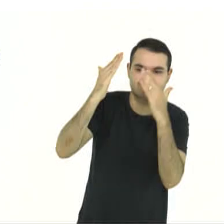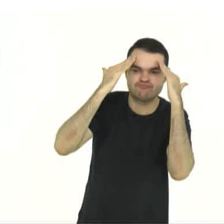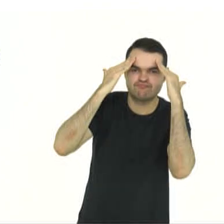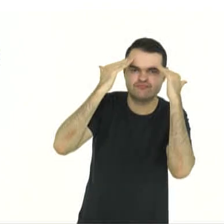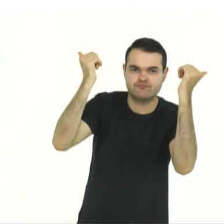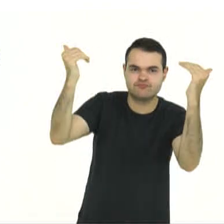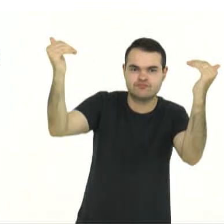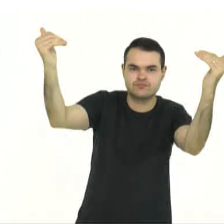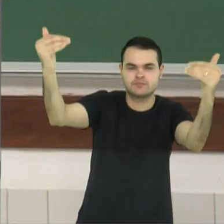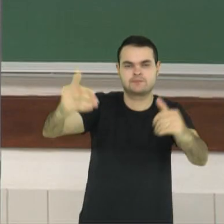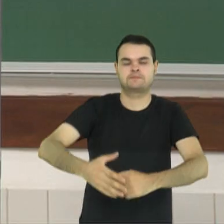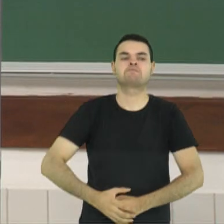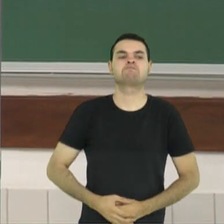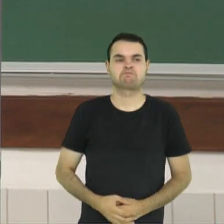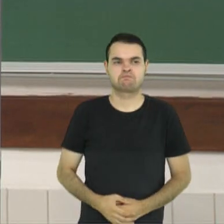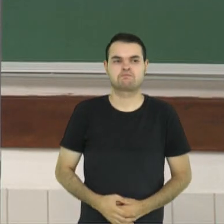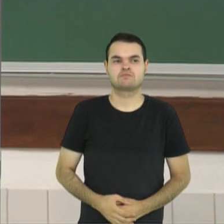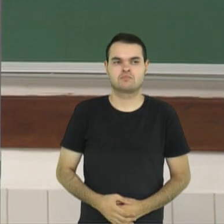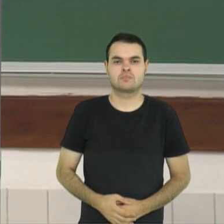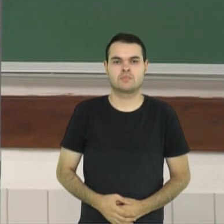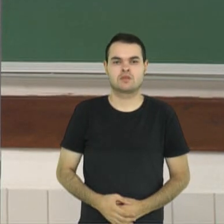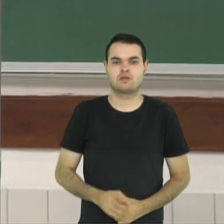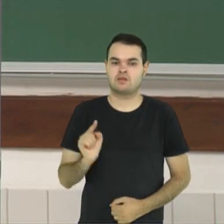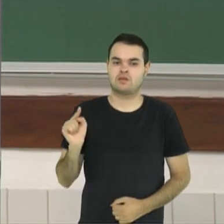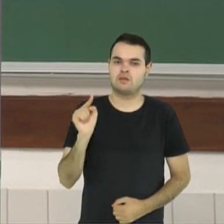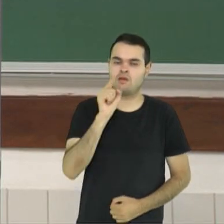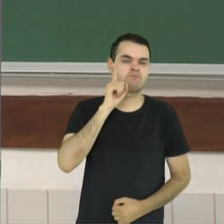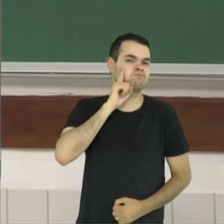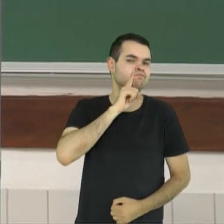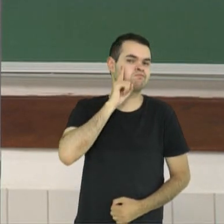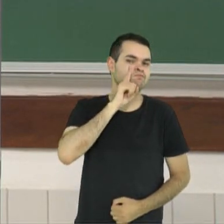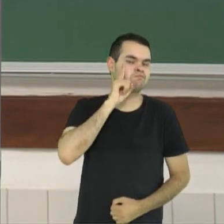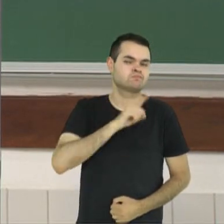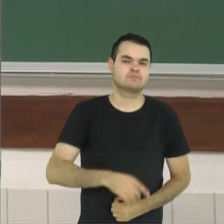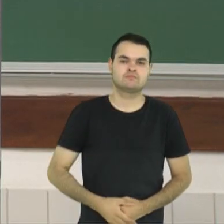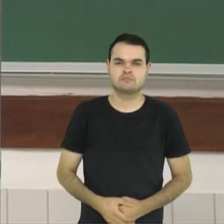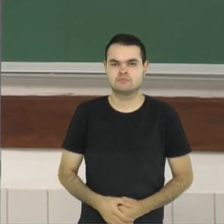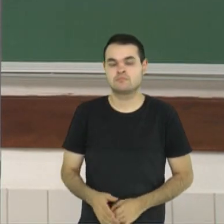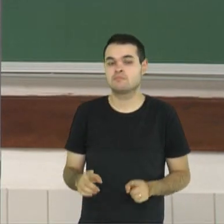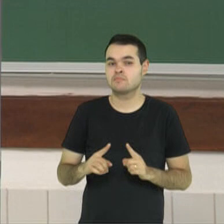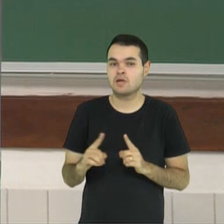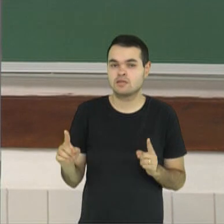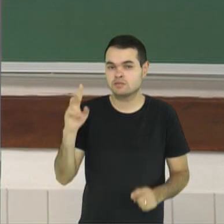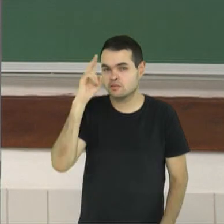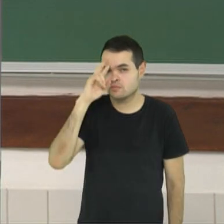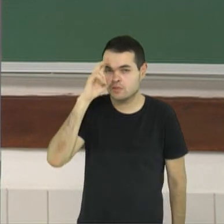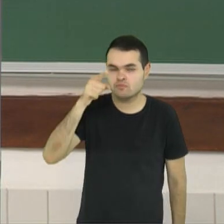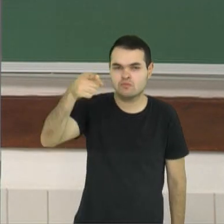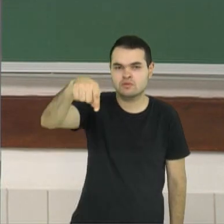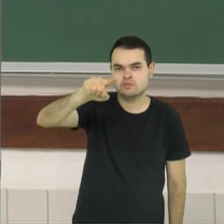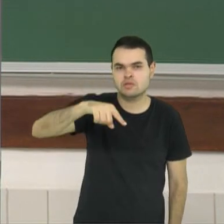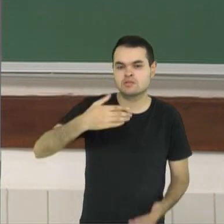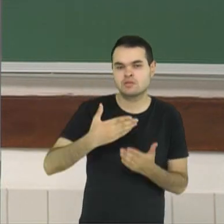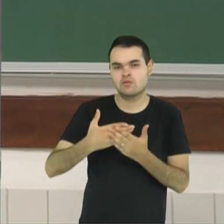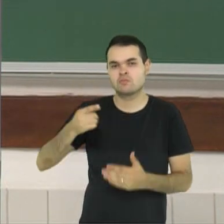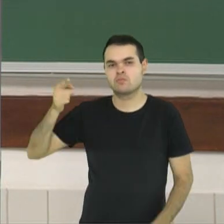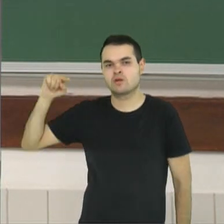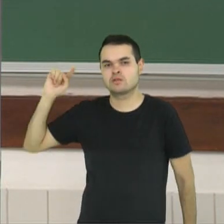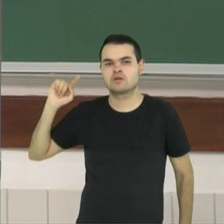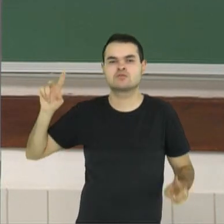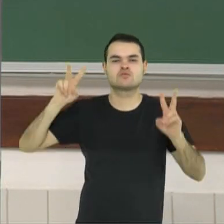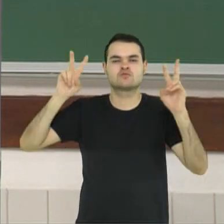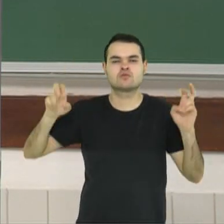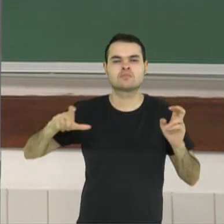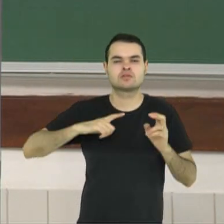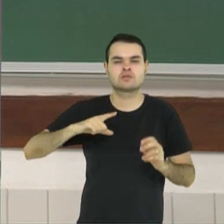sua receptividade. E seja, já foi lá nos Estados Unidos. Mas lembrando vocês que nós vimos até aulas passadas uma questão daquela roda